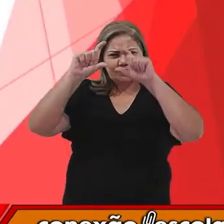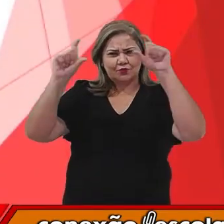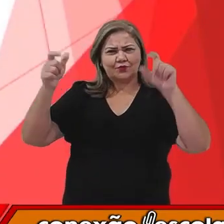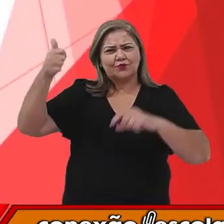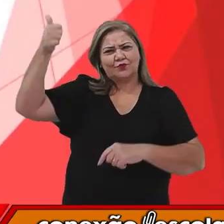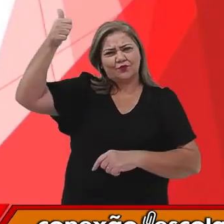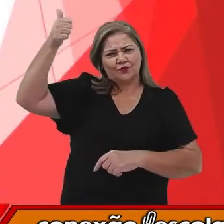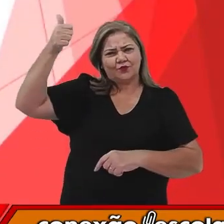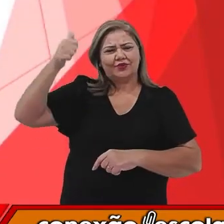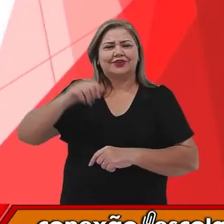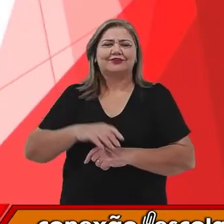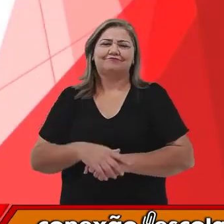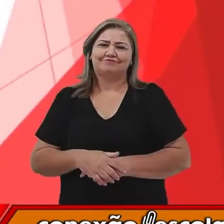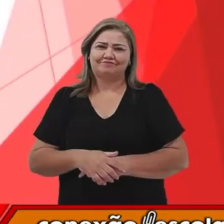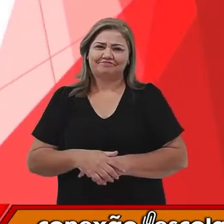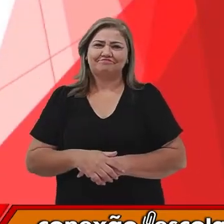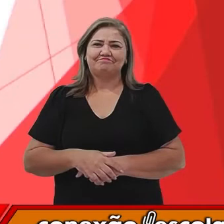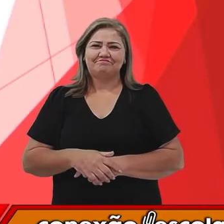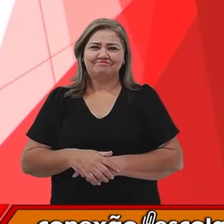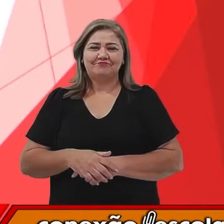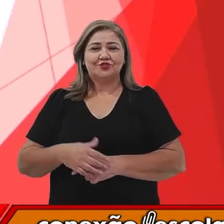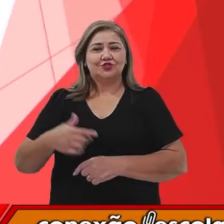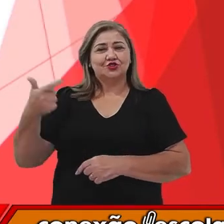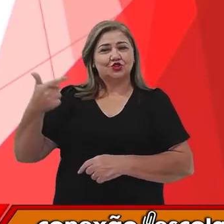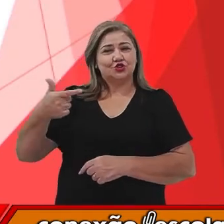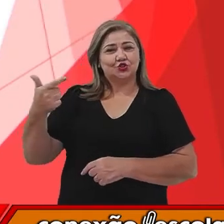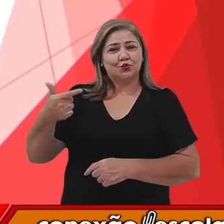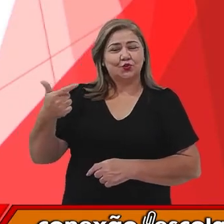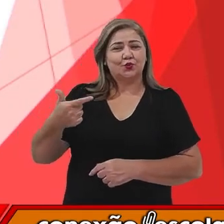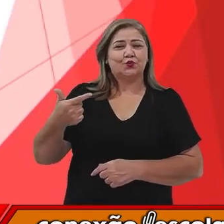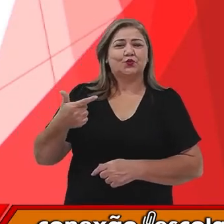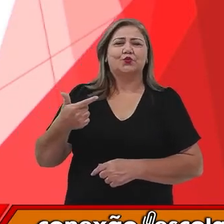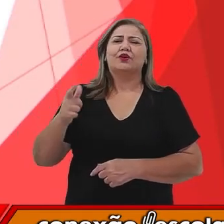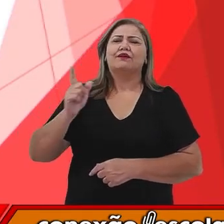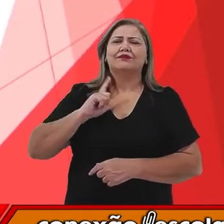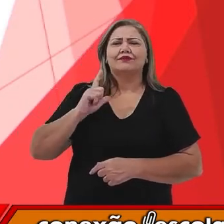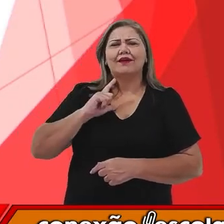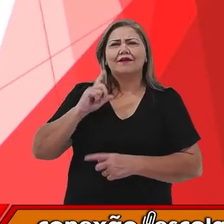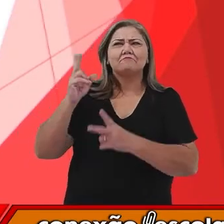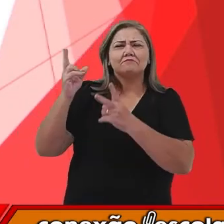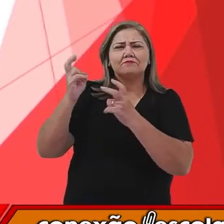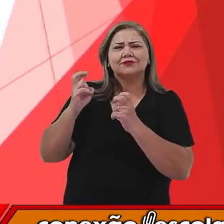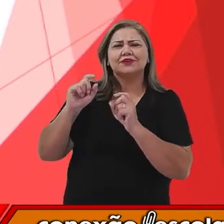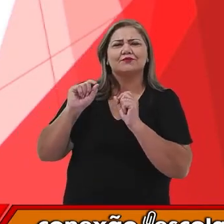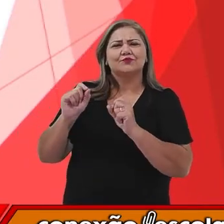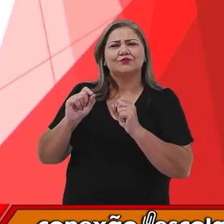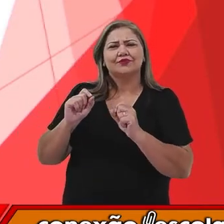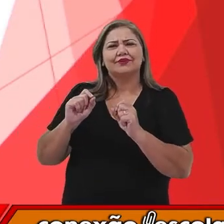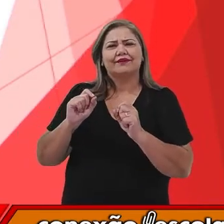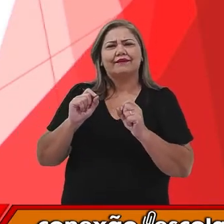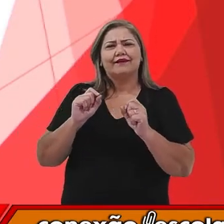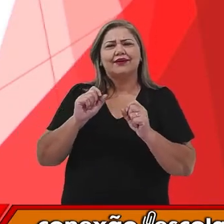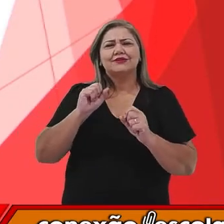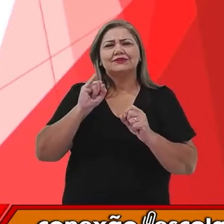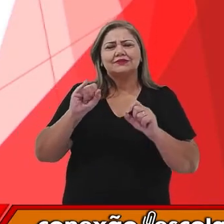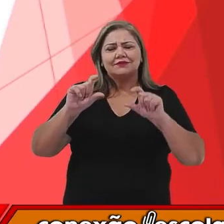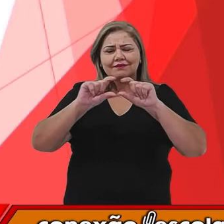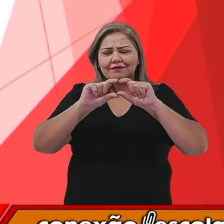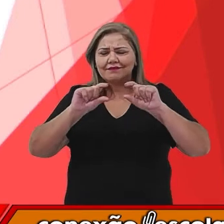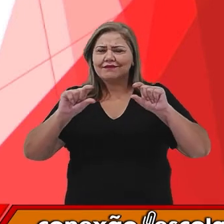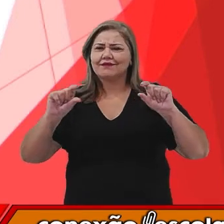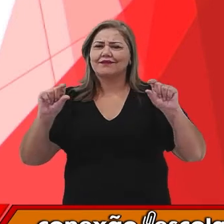no discurso indireto. No segundo quadro, você vê como ficaria esse mesmo texto